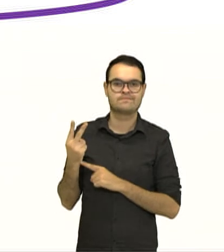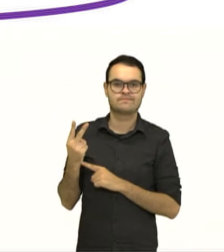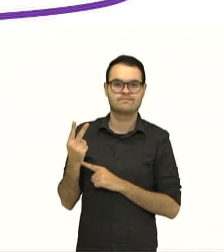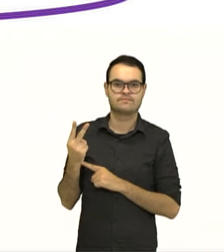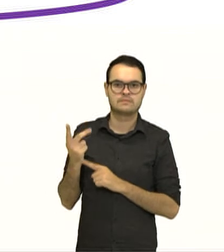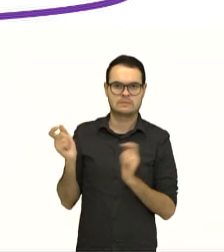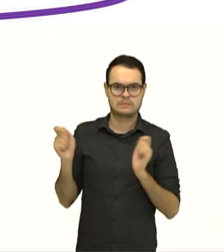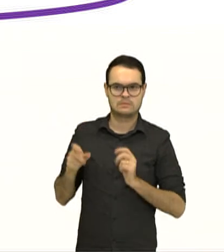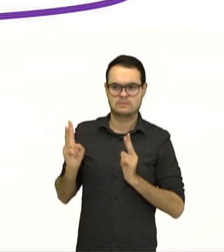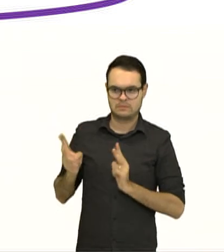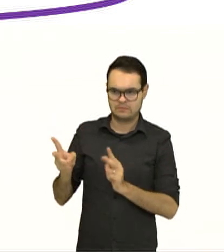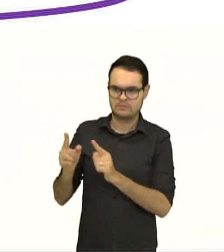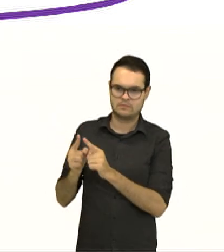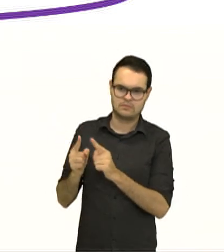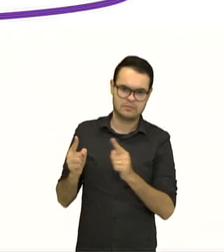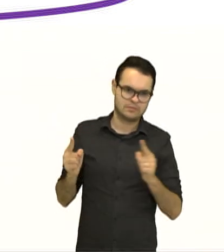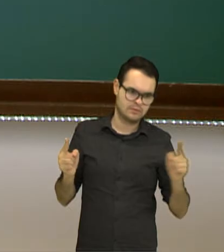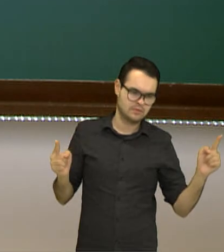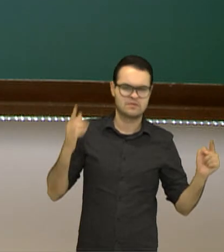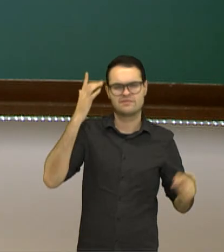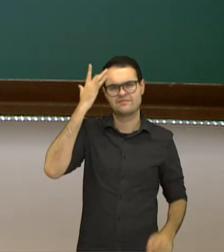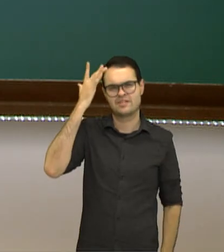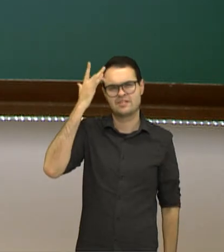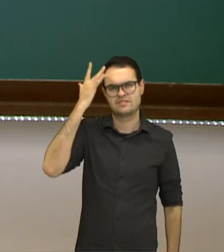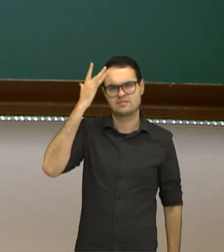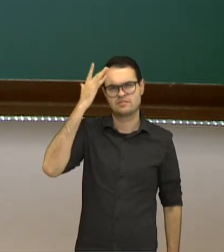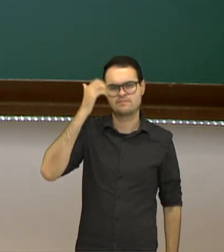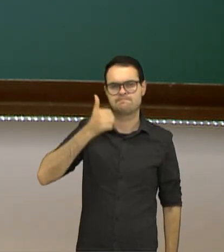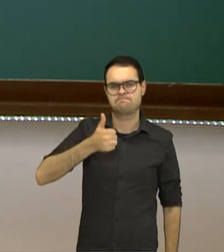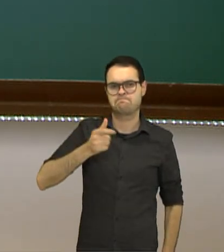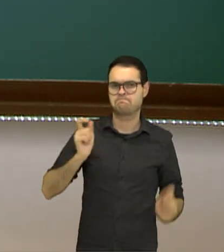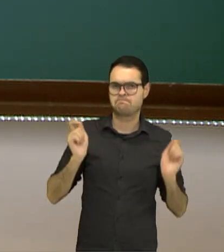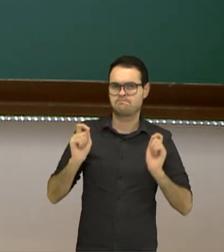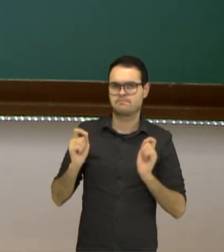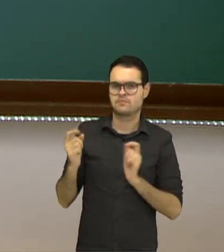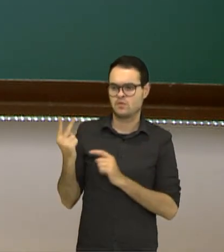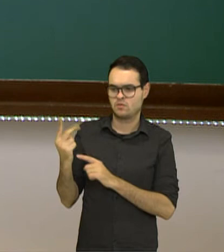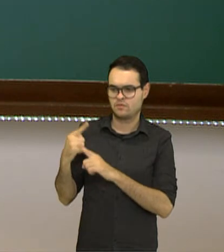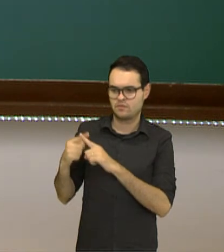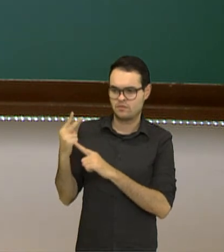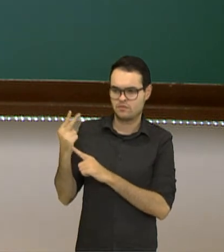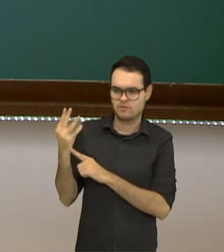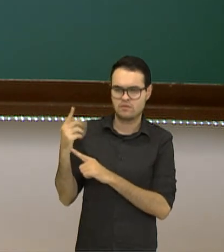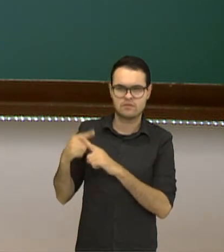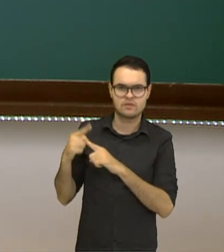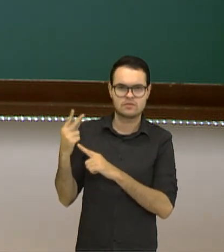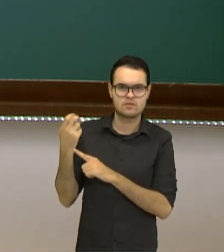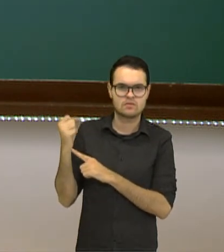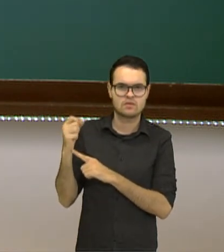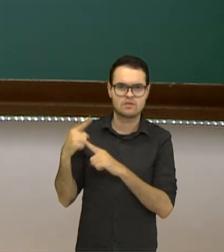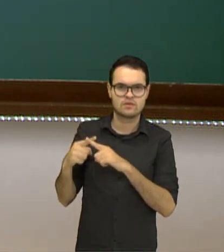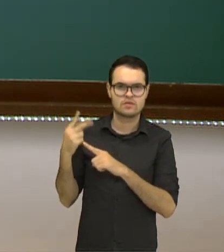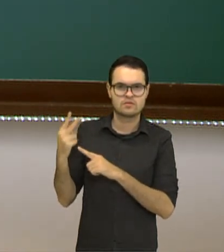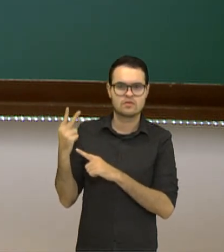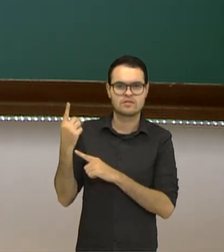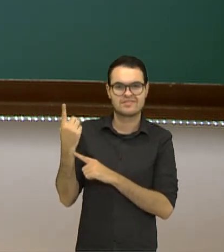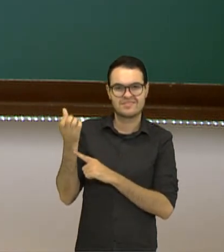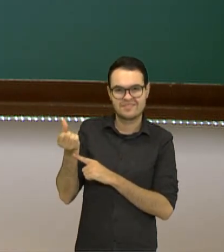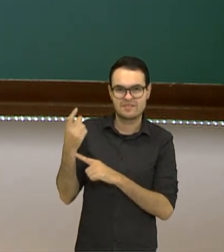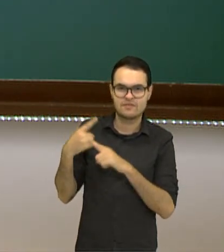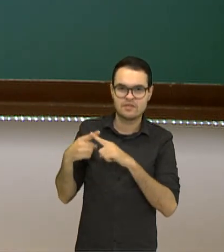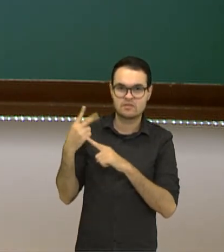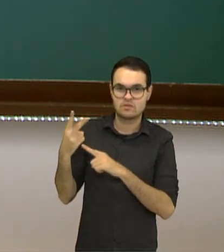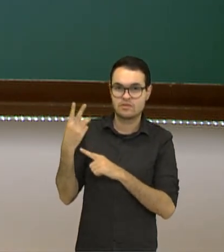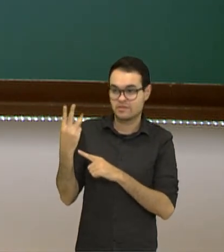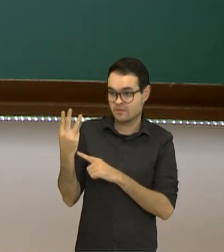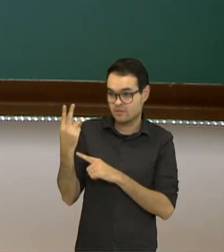Posso ir fazendo? Fica facinho, porque a tabuada do 2 é facinha, né? 2 vezes 2, 4, vezes 2, 8, vezes 2, 16,